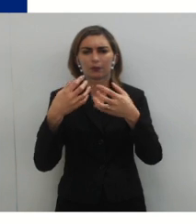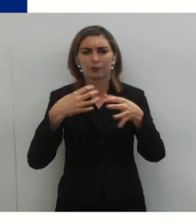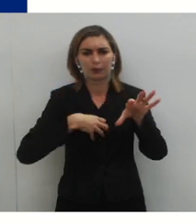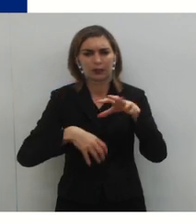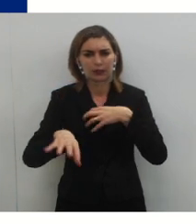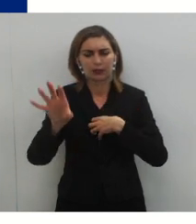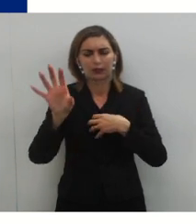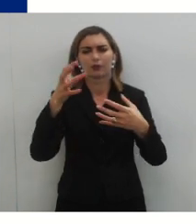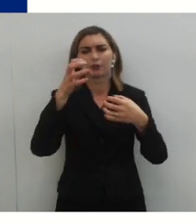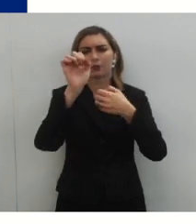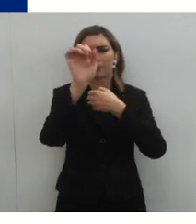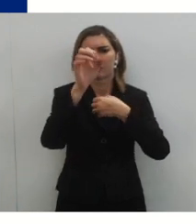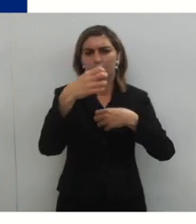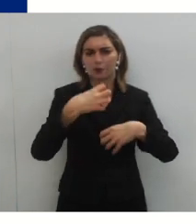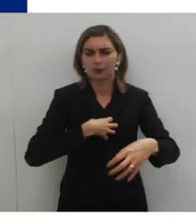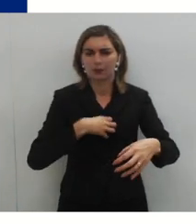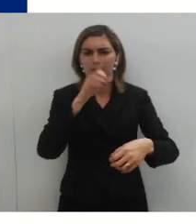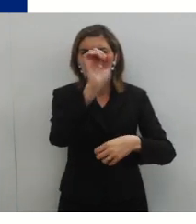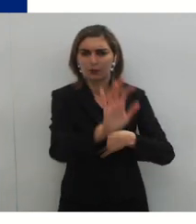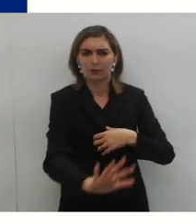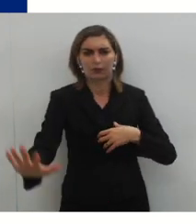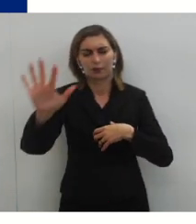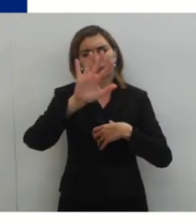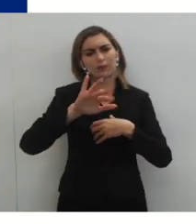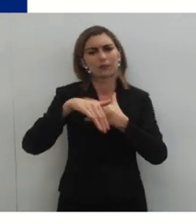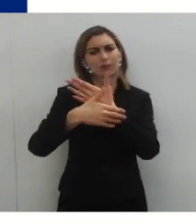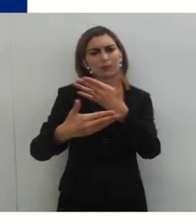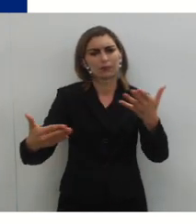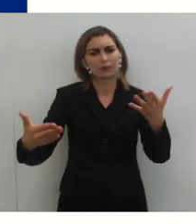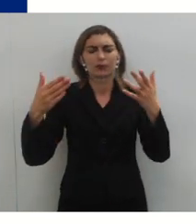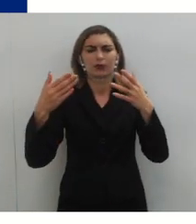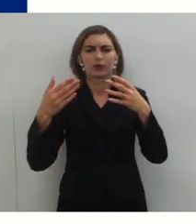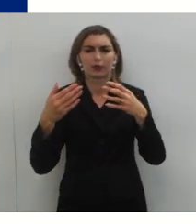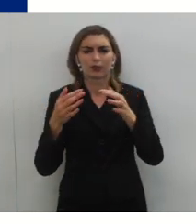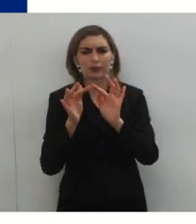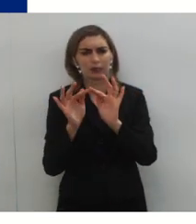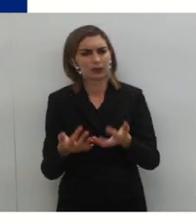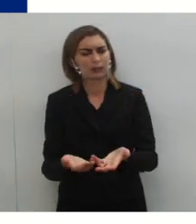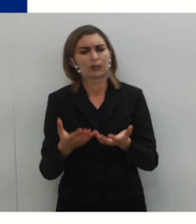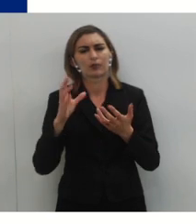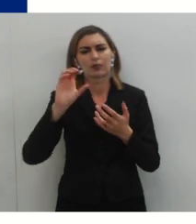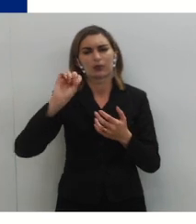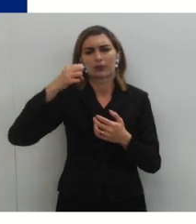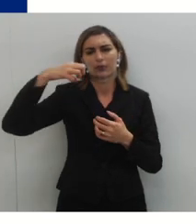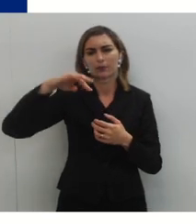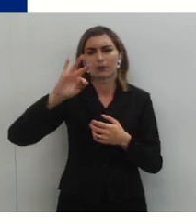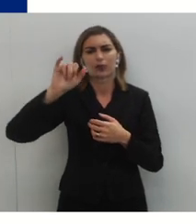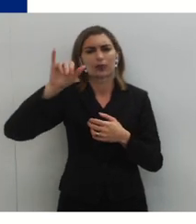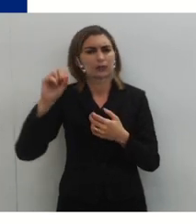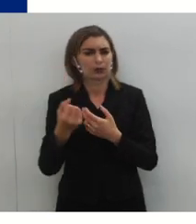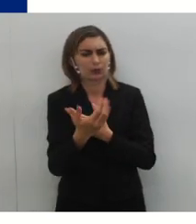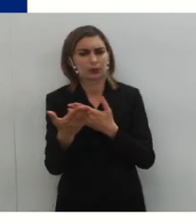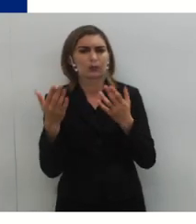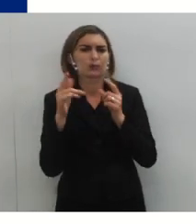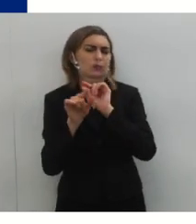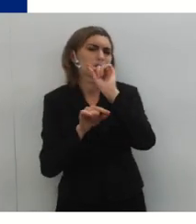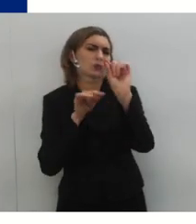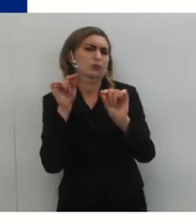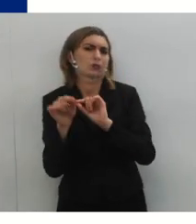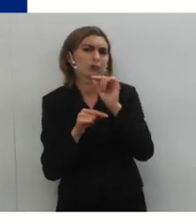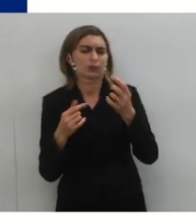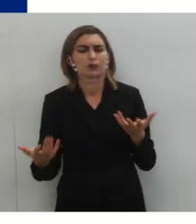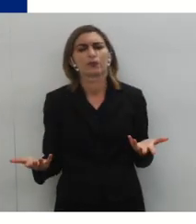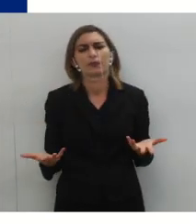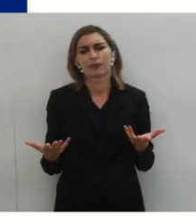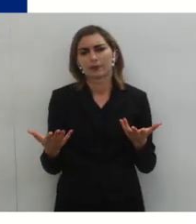informacional e atentar para os aspectos semânticos de sua constituição. Ou seja, o que é que se quer dizer com